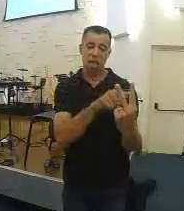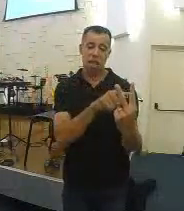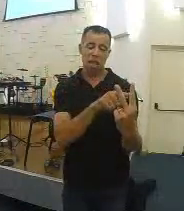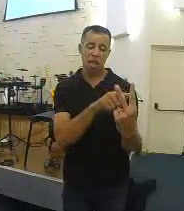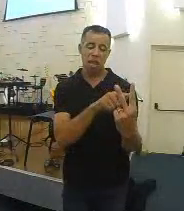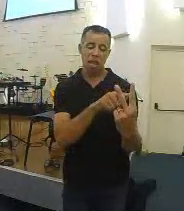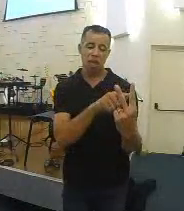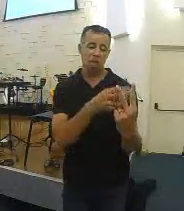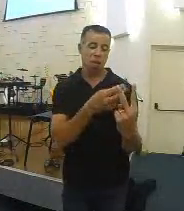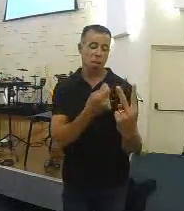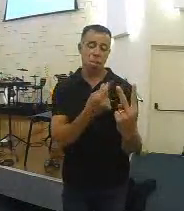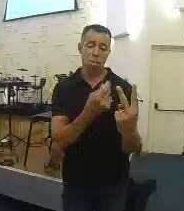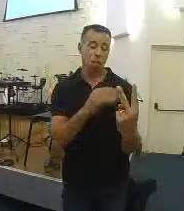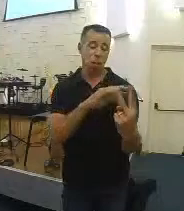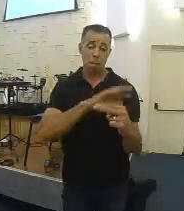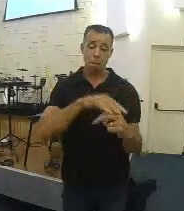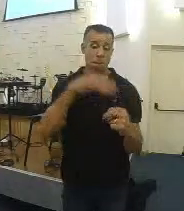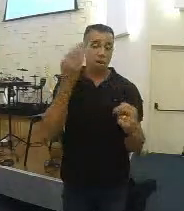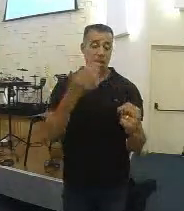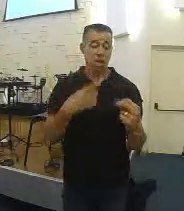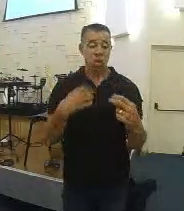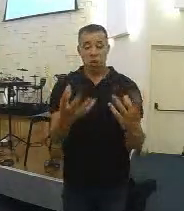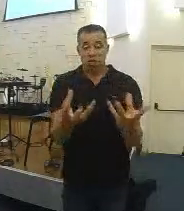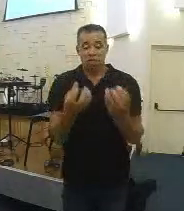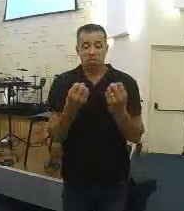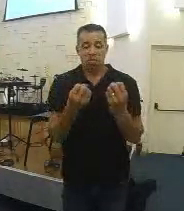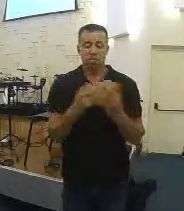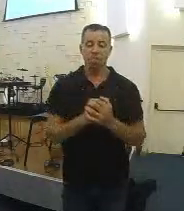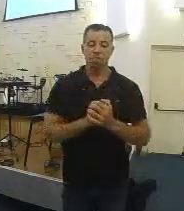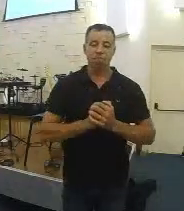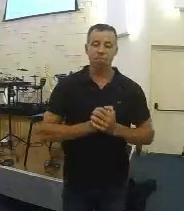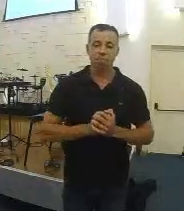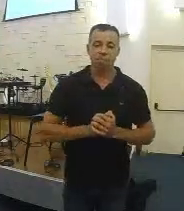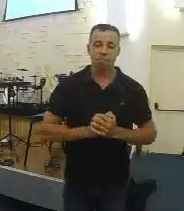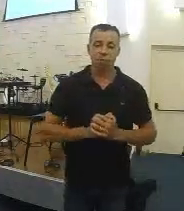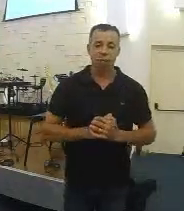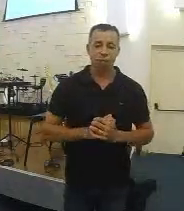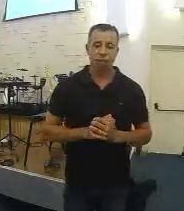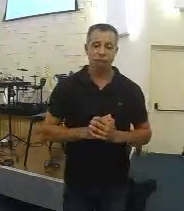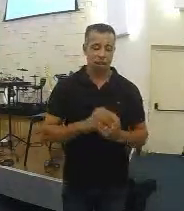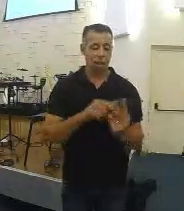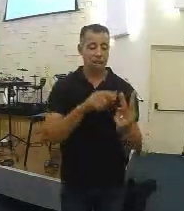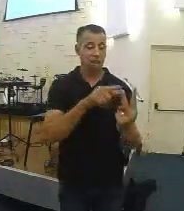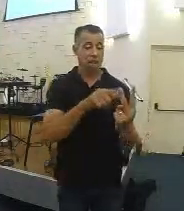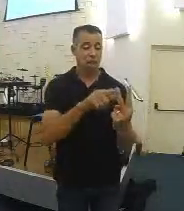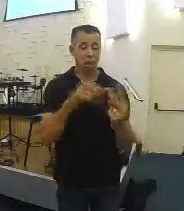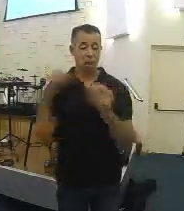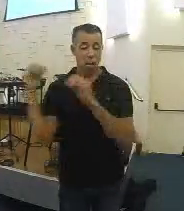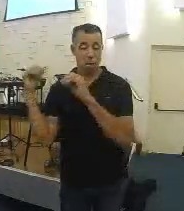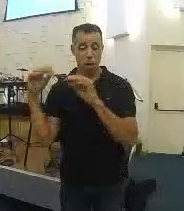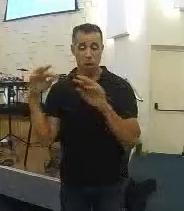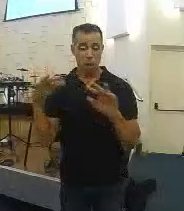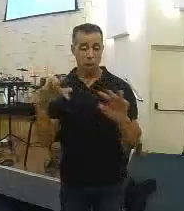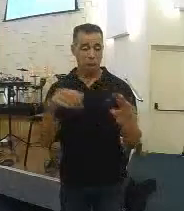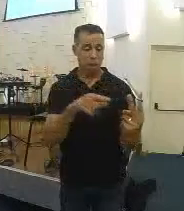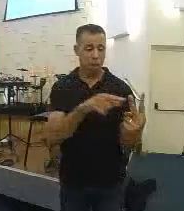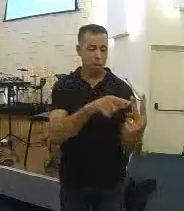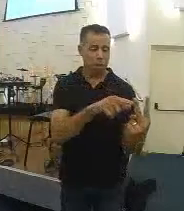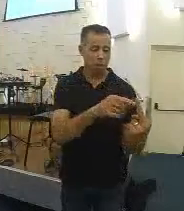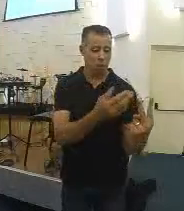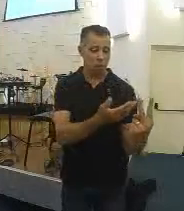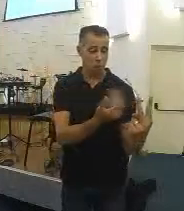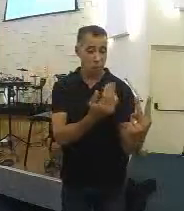mais vantajoso, eu aceito. Quando então ofereceram para ele vantagem, ele traiu Mica, que lhe deu uma